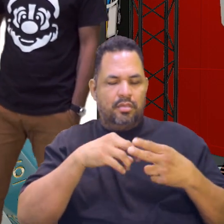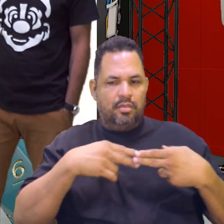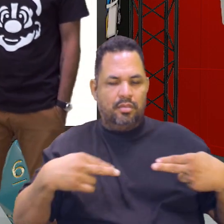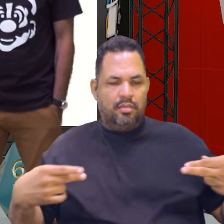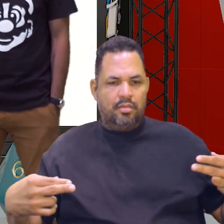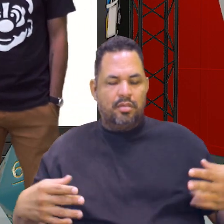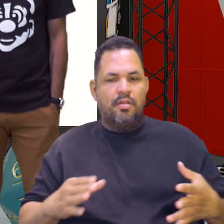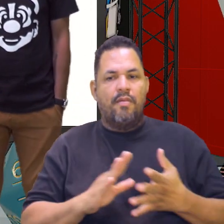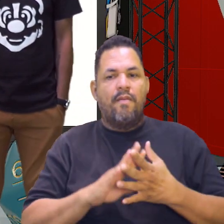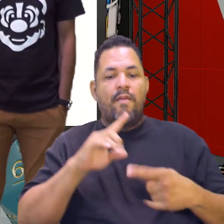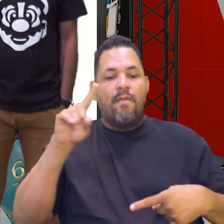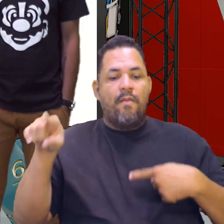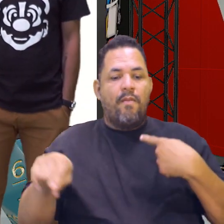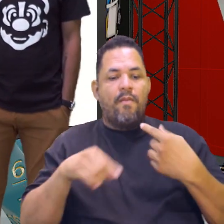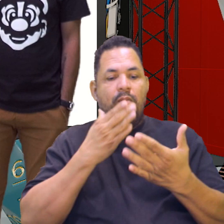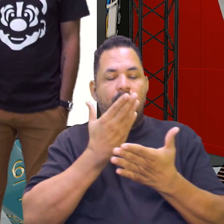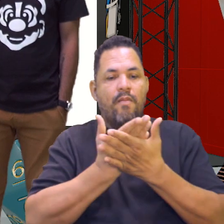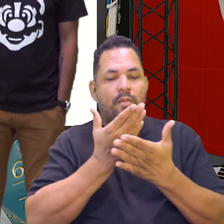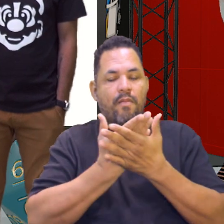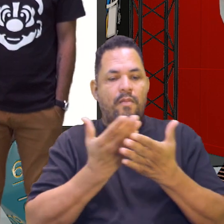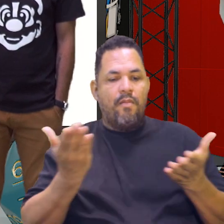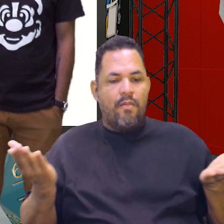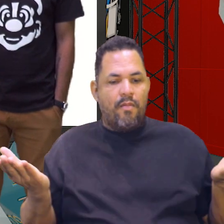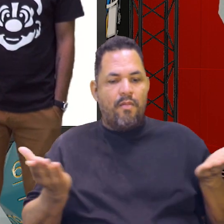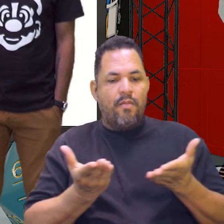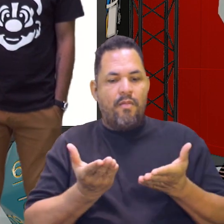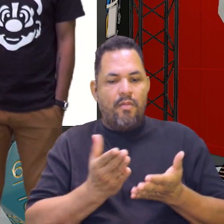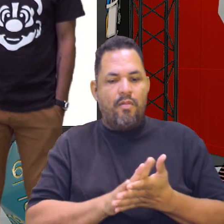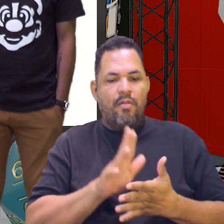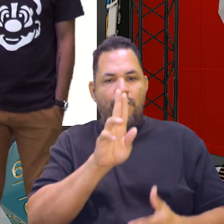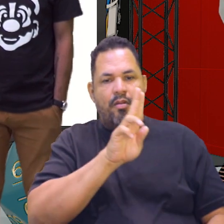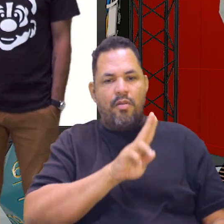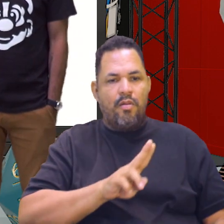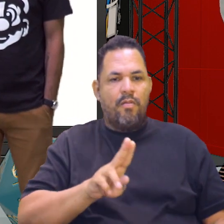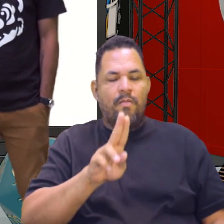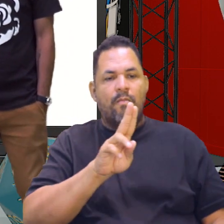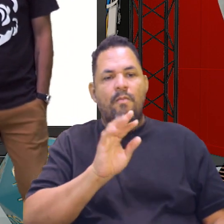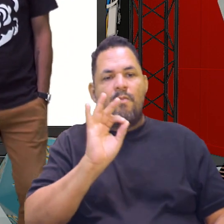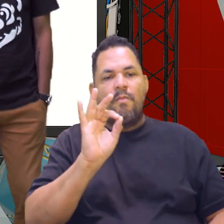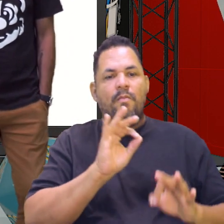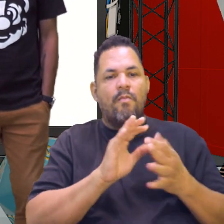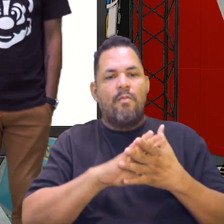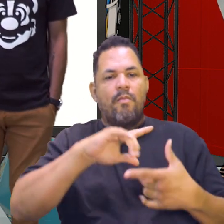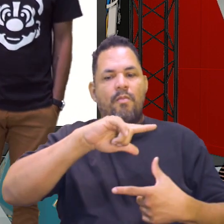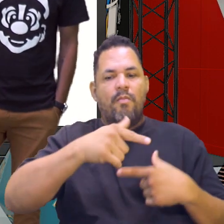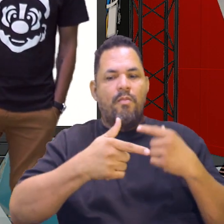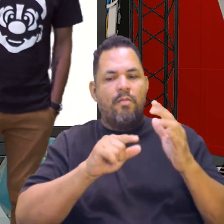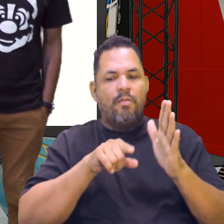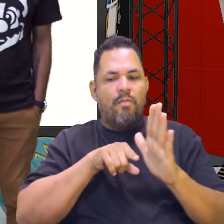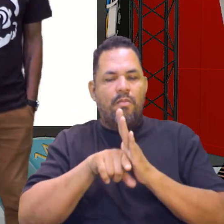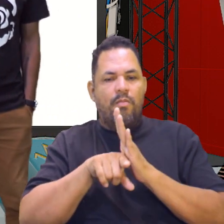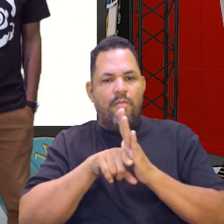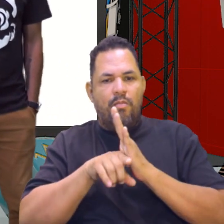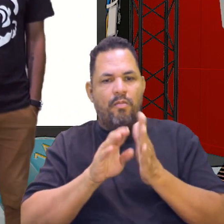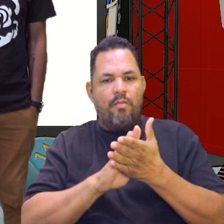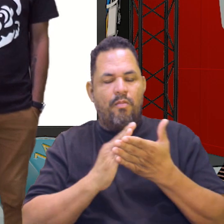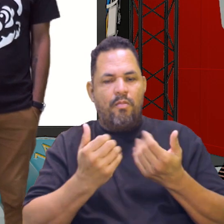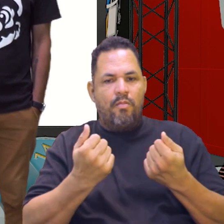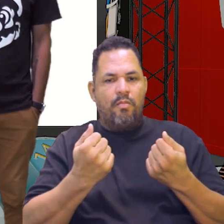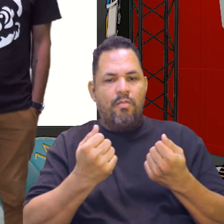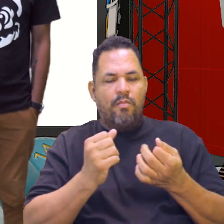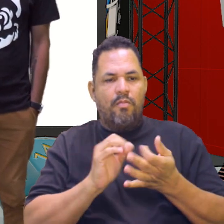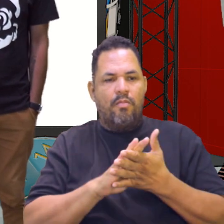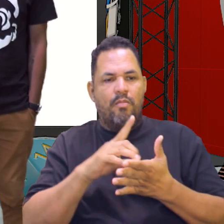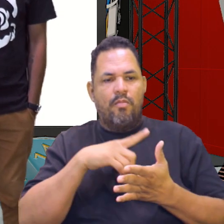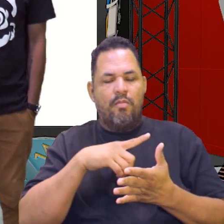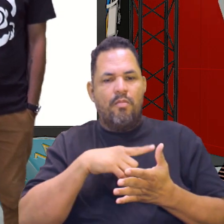Perfeito, certinho. Mas no foco da aula de hoje, o que a gente quer mesmo, então? Usando a geometria analítica. Ela também tem os seus artifícios para o cálculo da